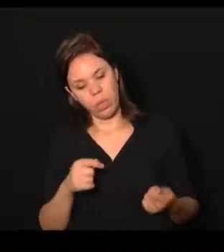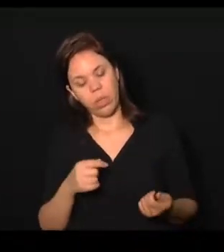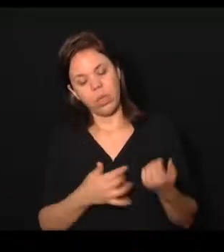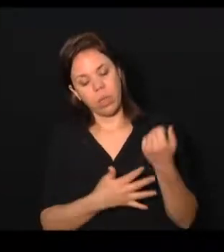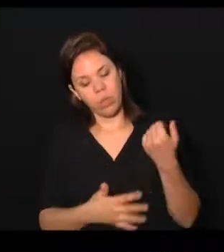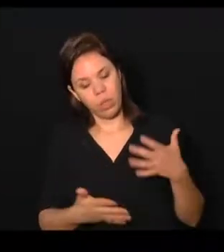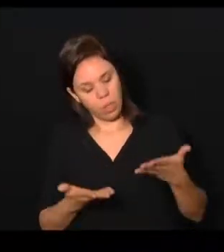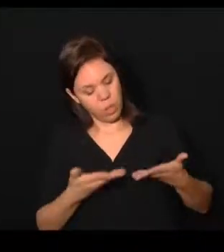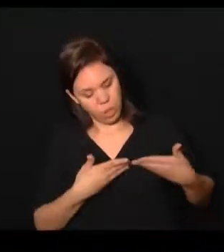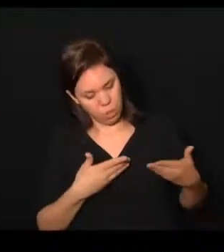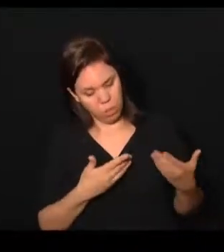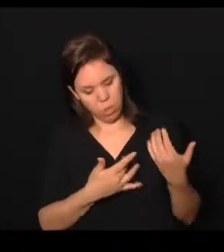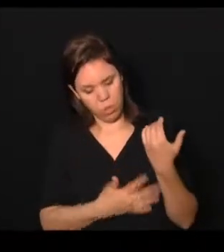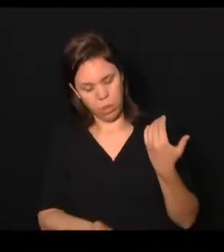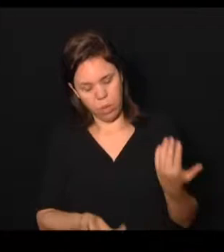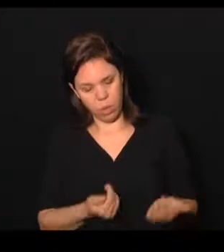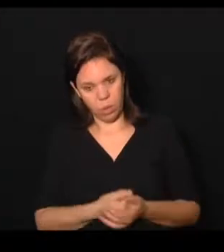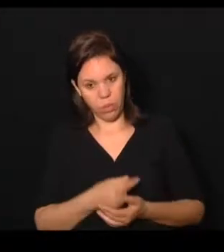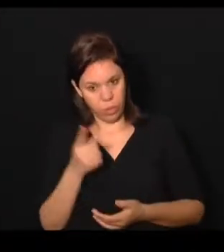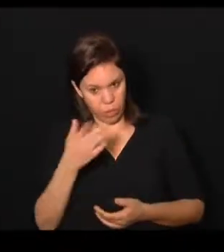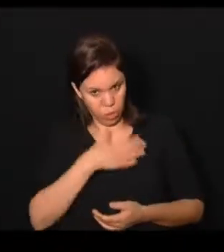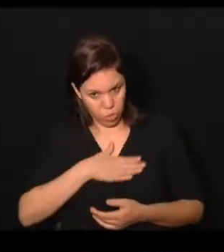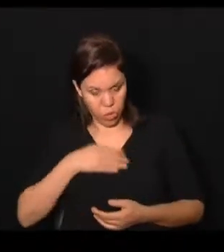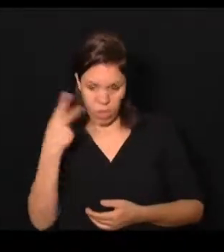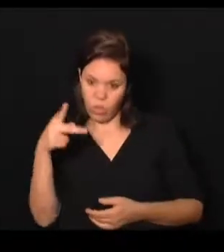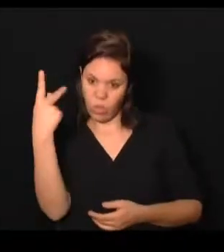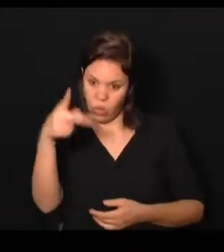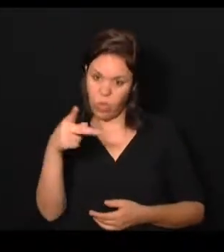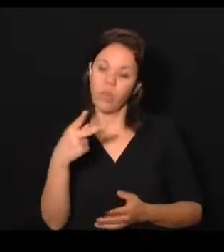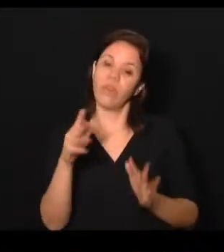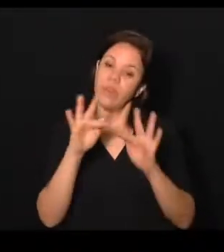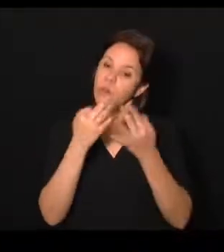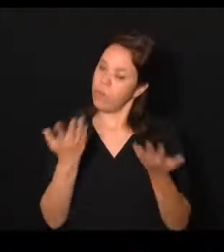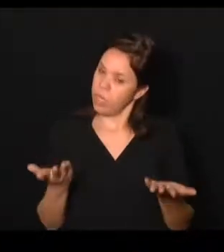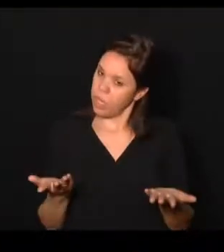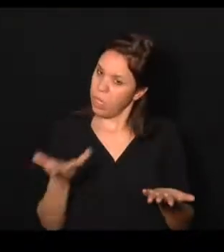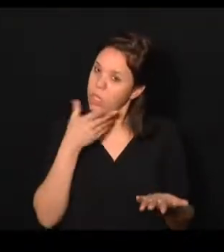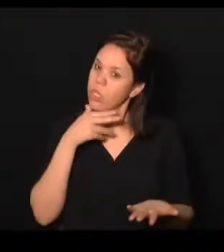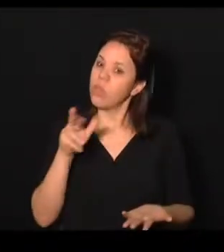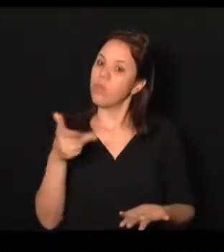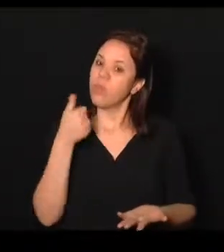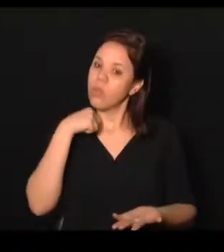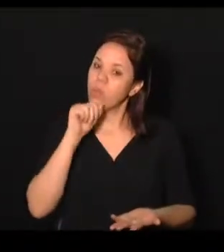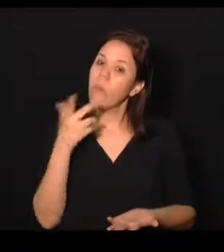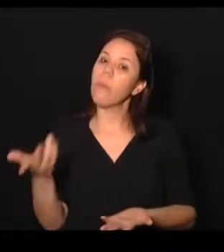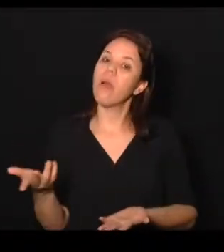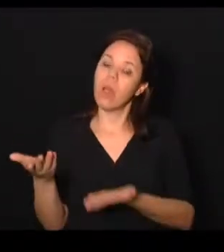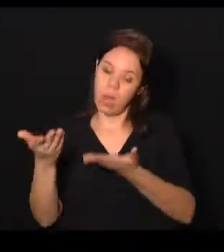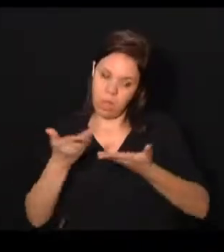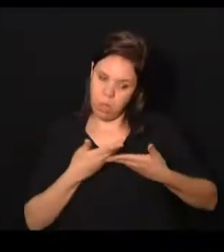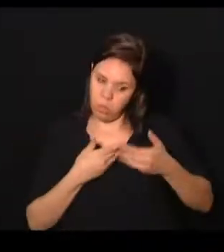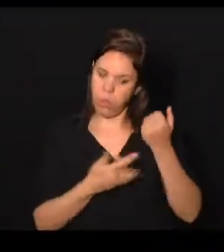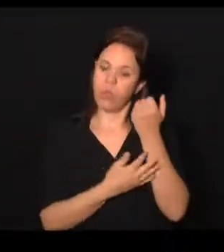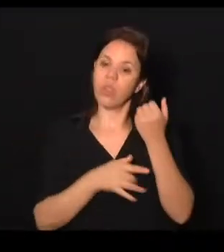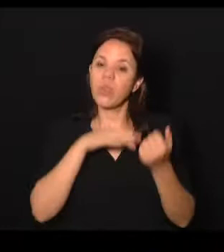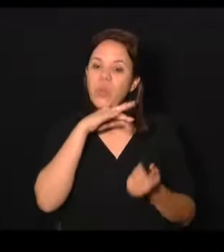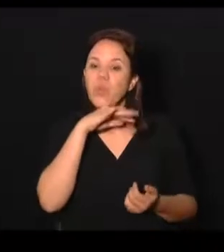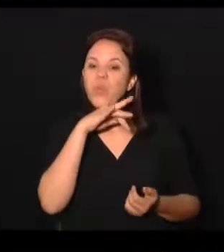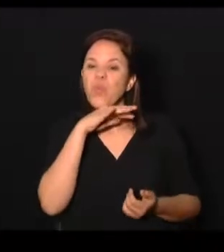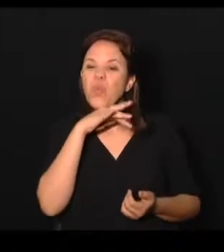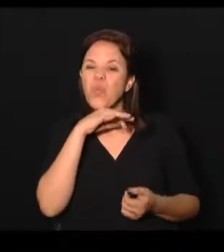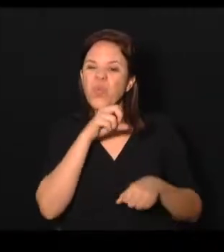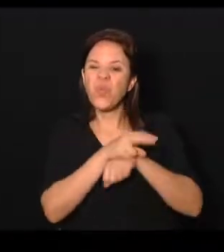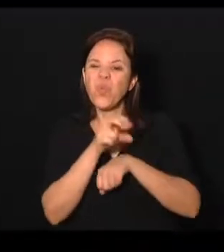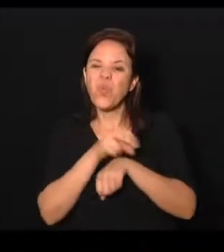alguém que vai receber esse sangue. Você gostaria que fosse o seu pai, o seu irmão, a sua mãe, que recebesse um sangue vindo de